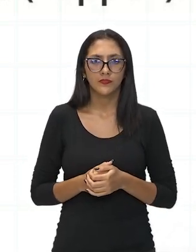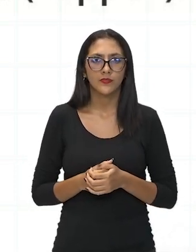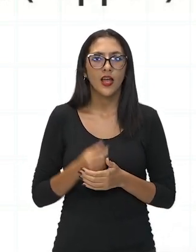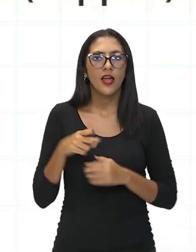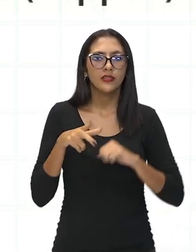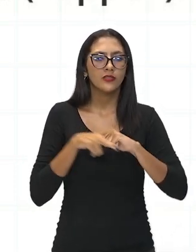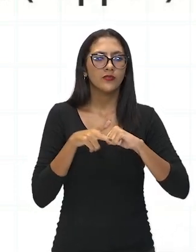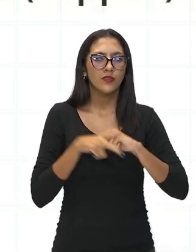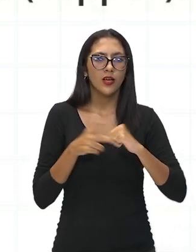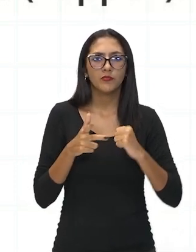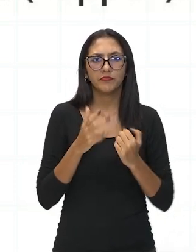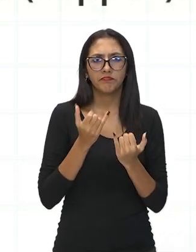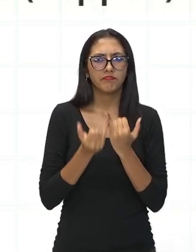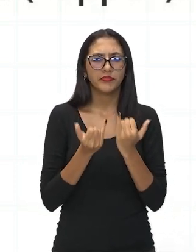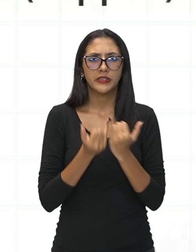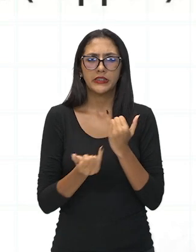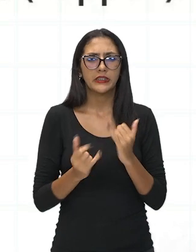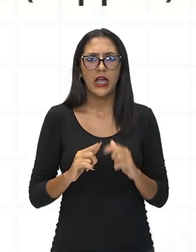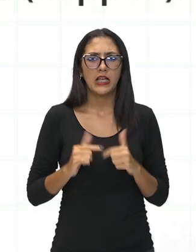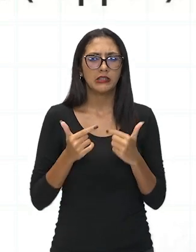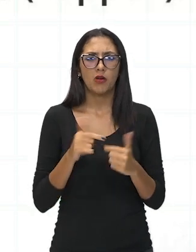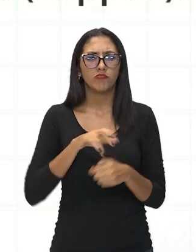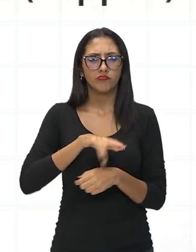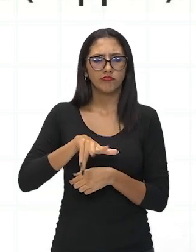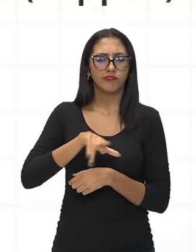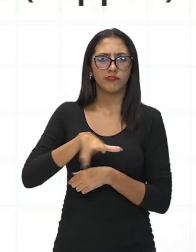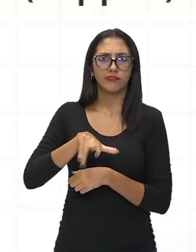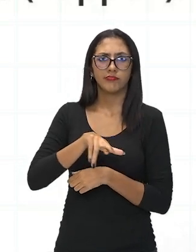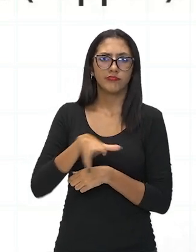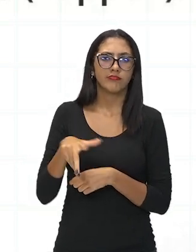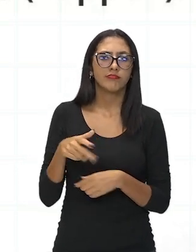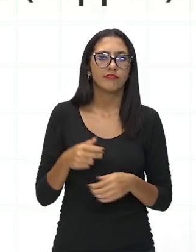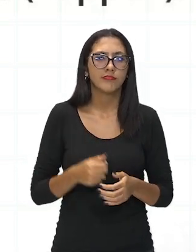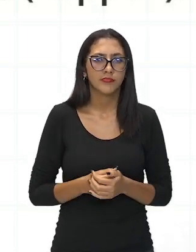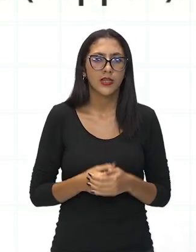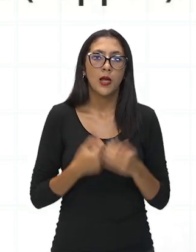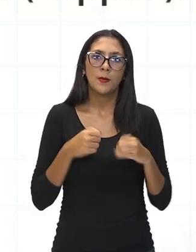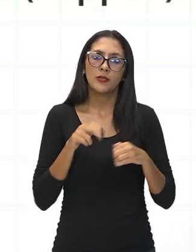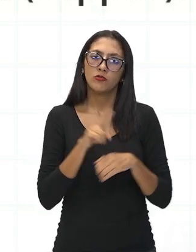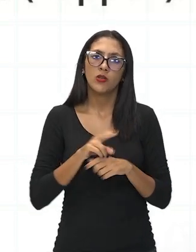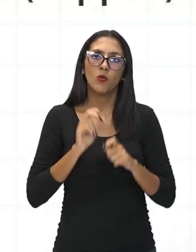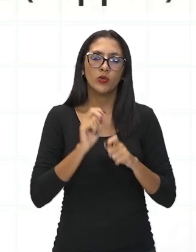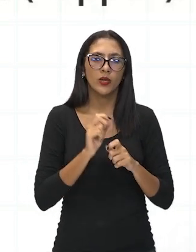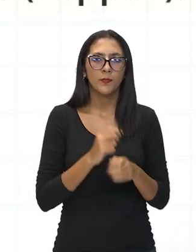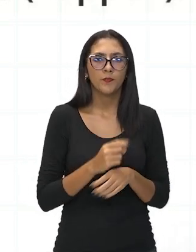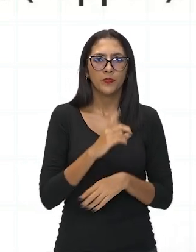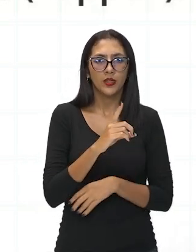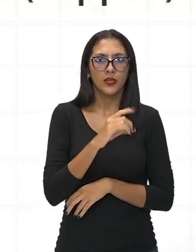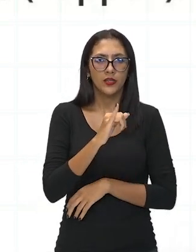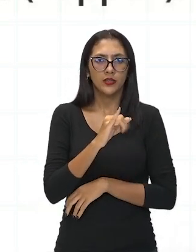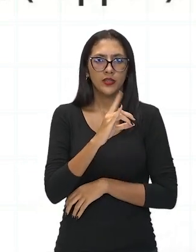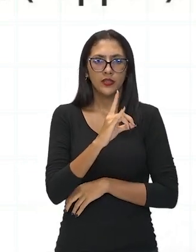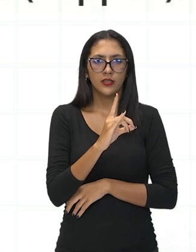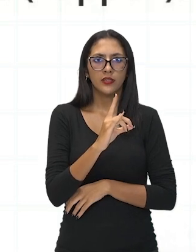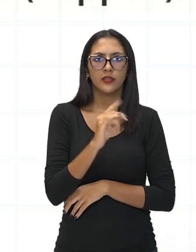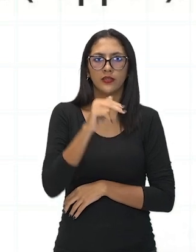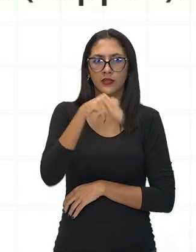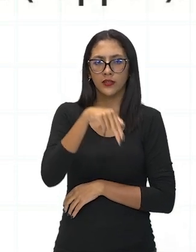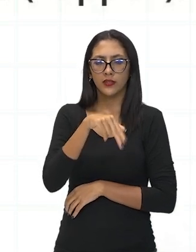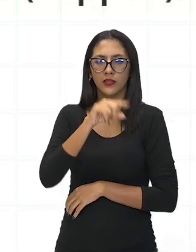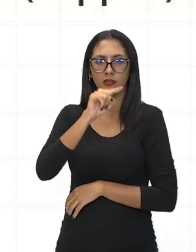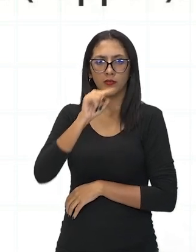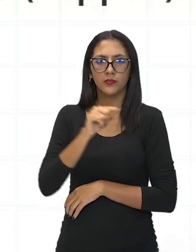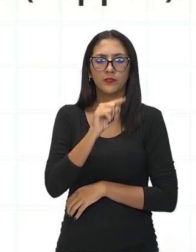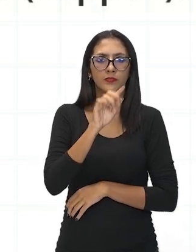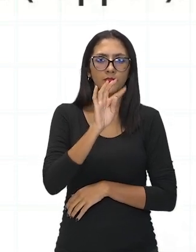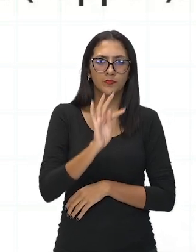de ação. E daí que eu já sei que eu vou usar o didn't. Aqui, simple past, tá? Não